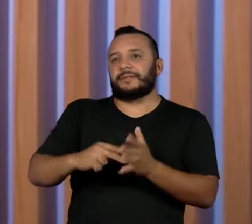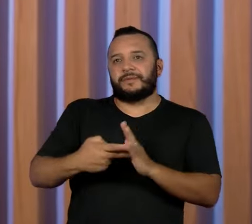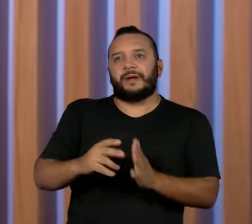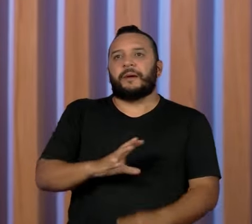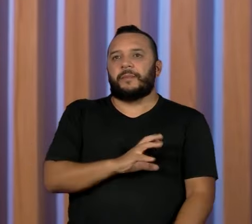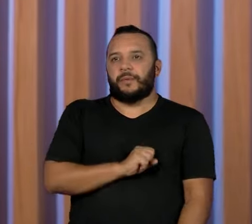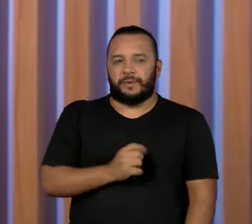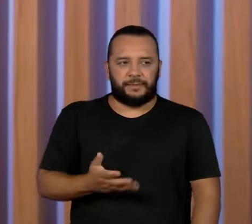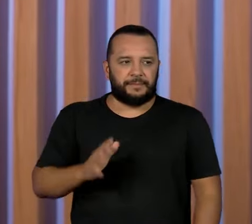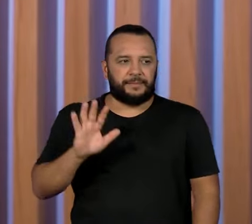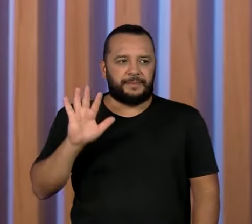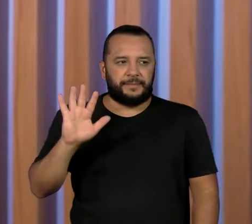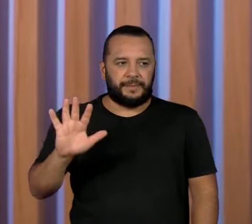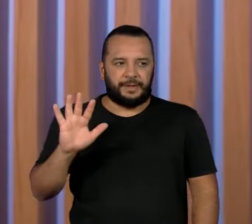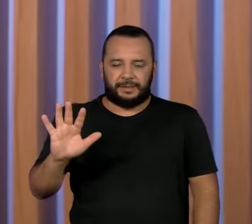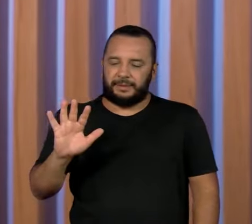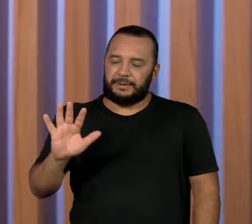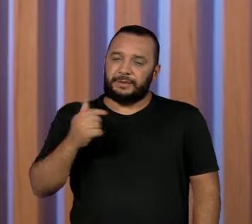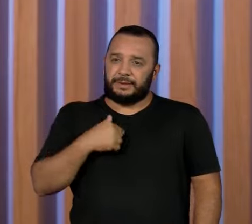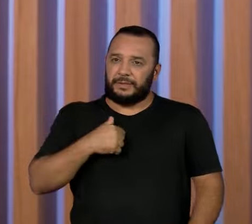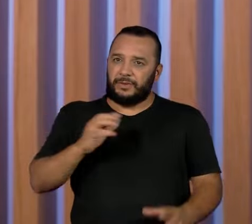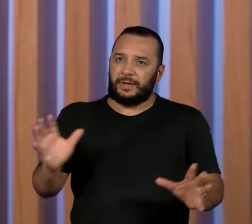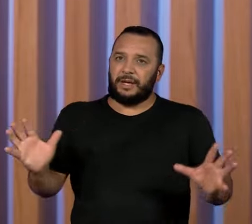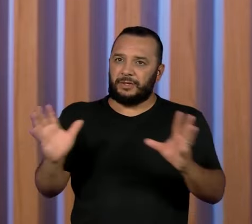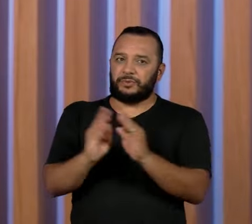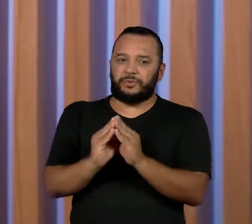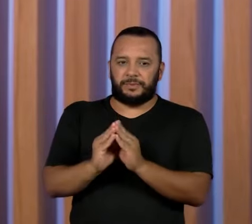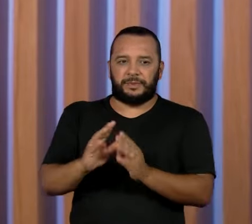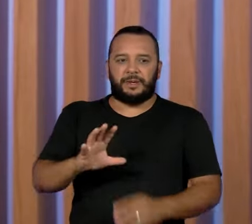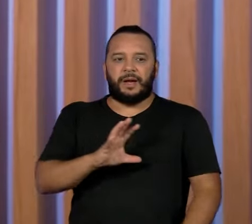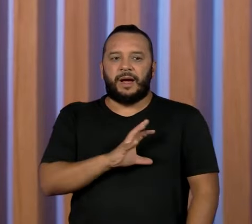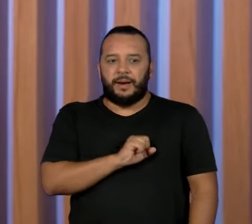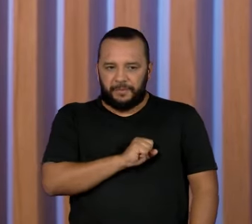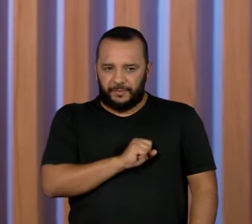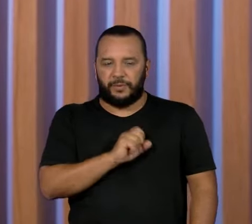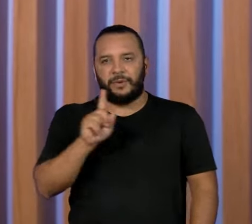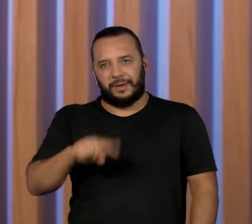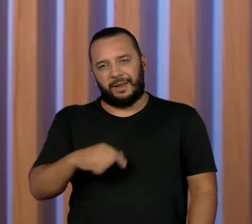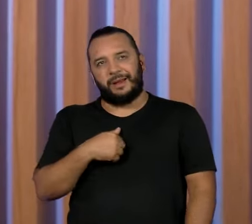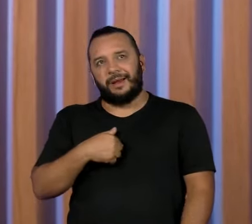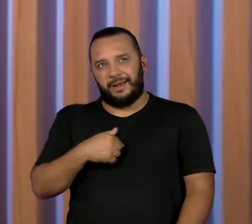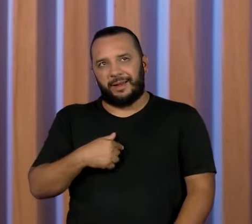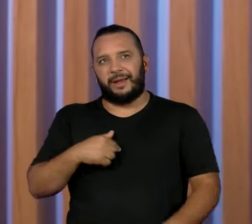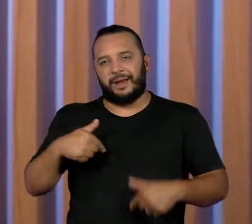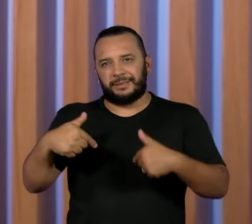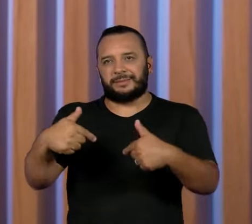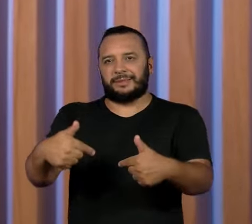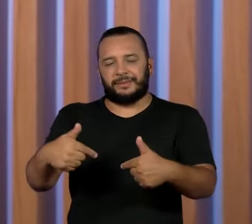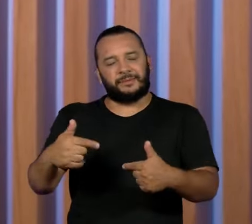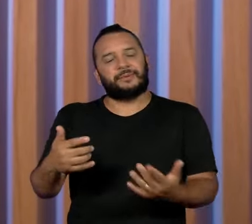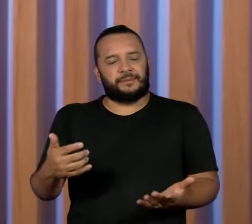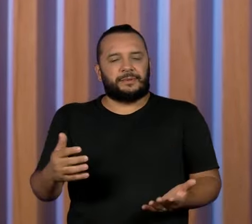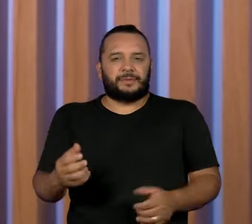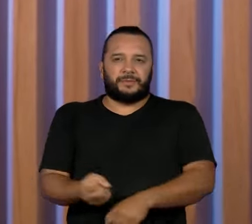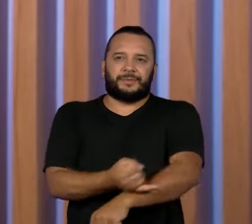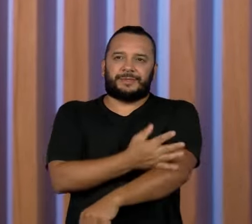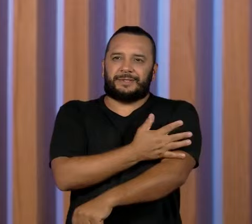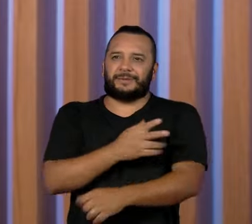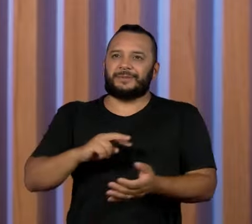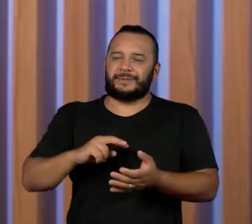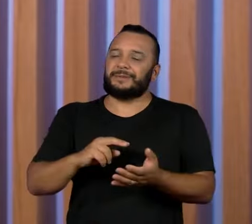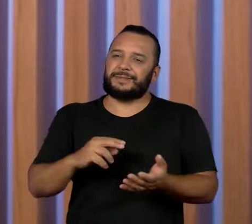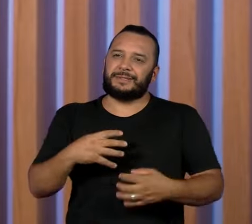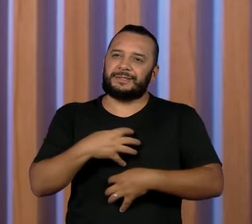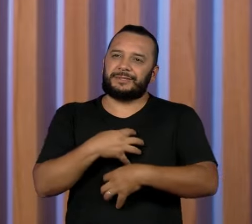é. Mas se eu fosse tentar resumir, mal resumido, amor seria um conjunto de práticas, um conjunto de emoções, sentimentos que vão se transformando ao